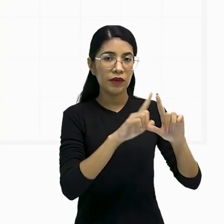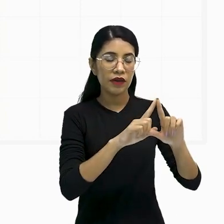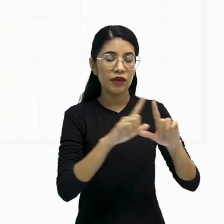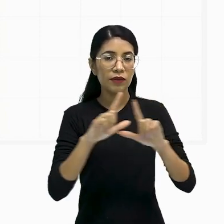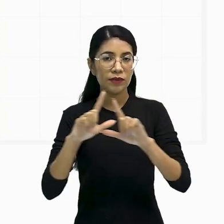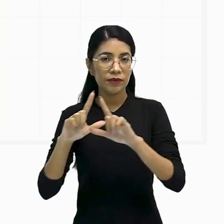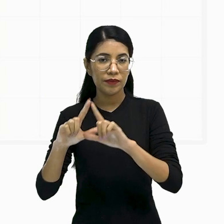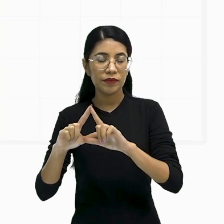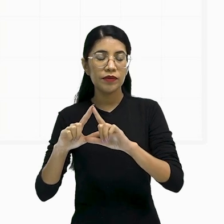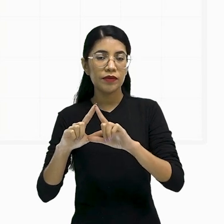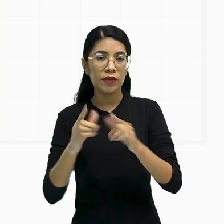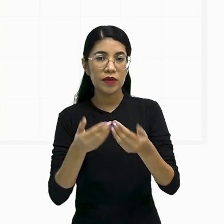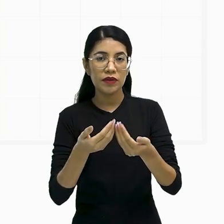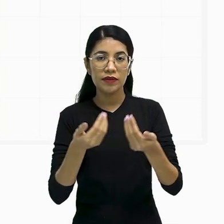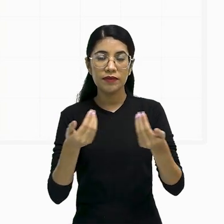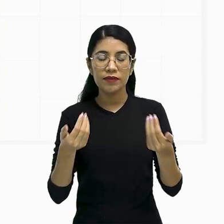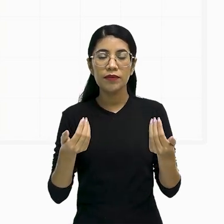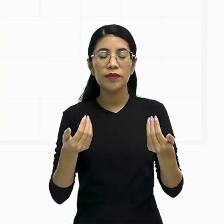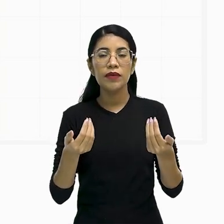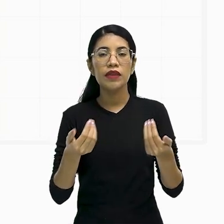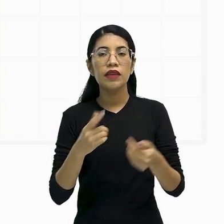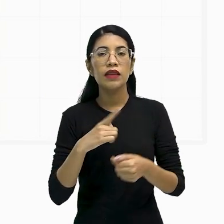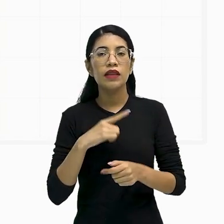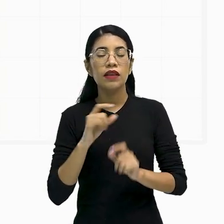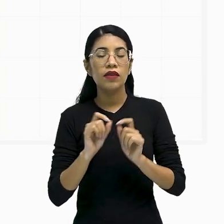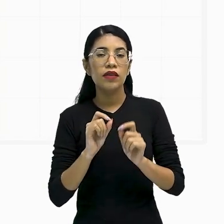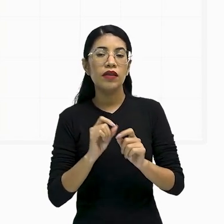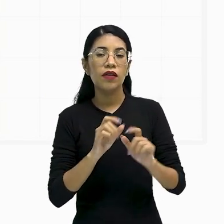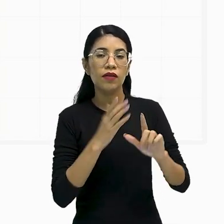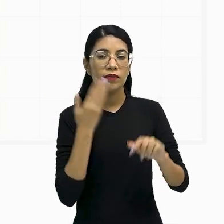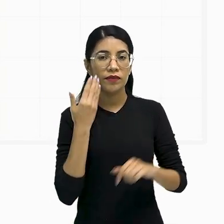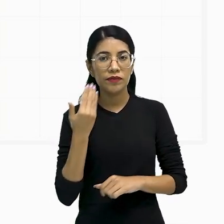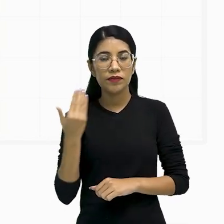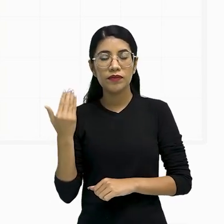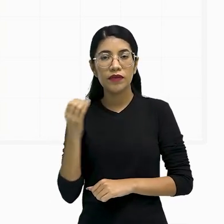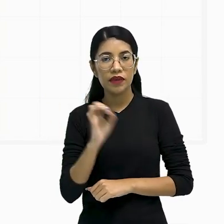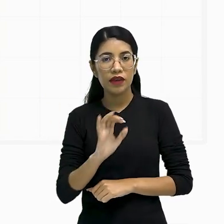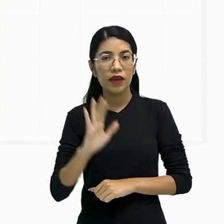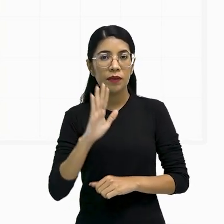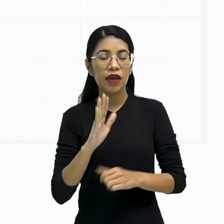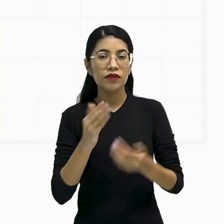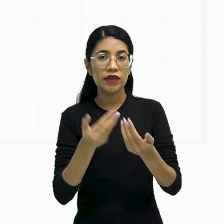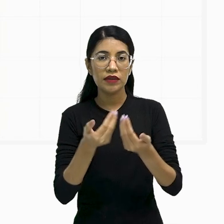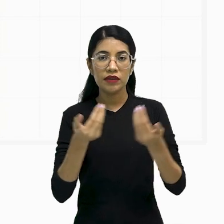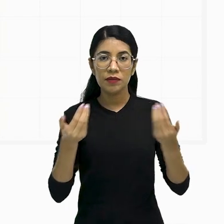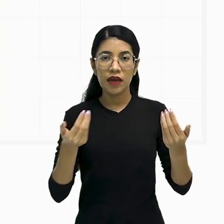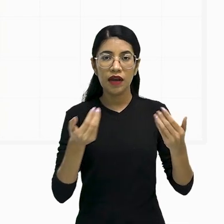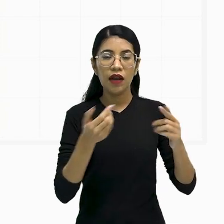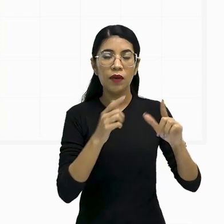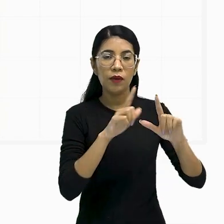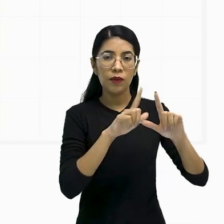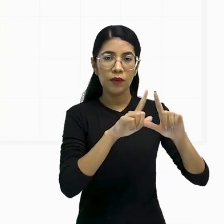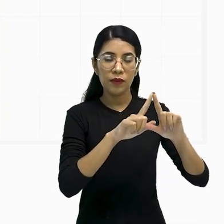essa estrutura em dois triângulos, nós teremos um triângulo aqui, olha só, um triângulo retângulo, né?